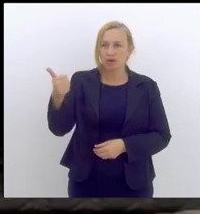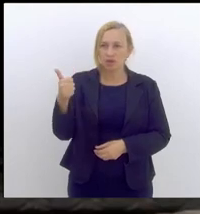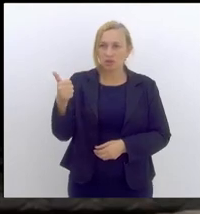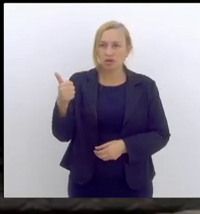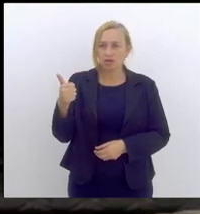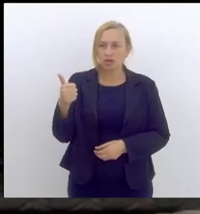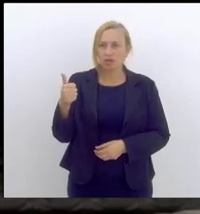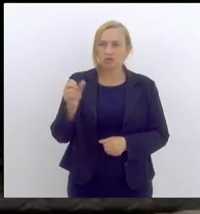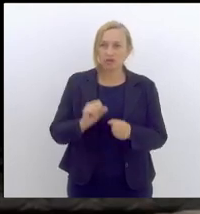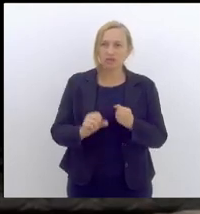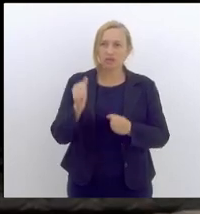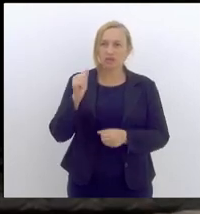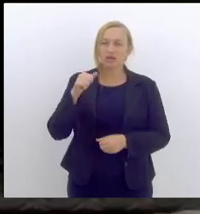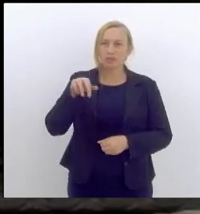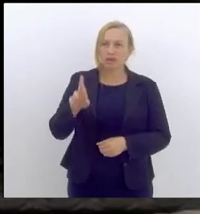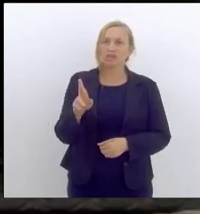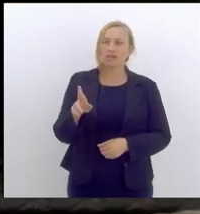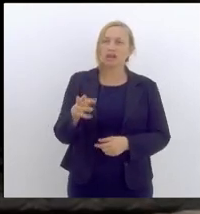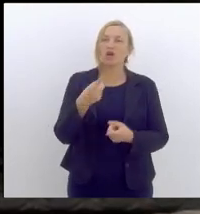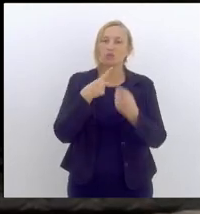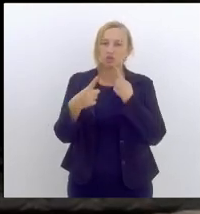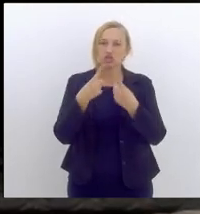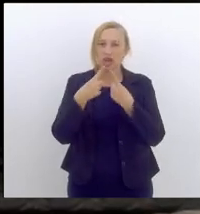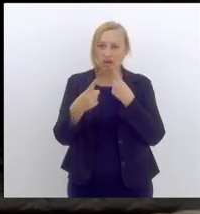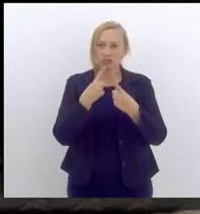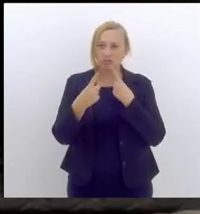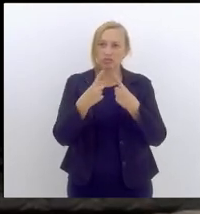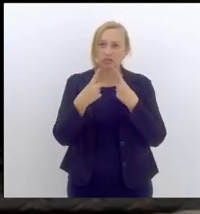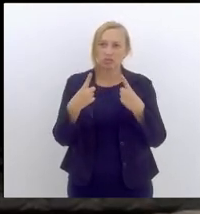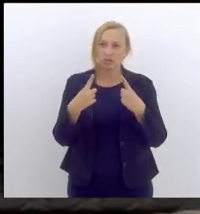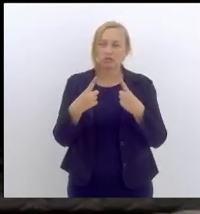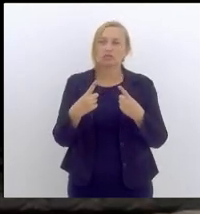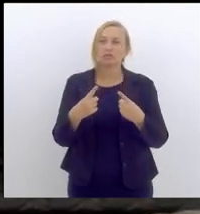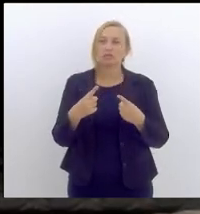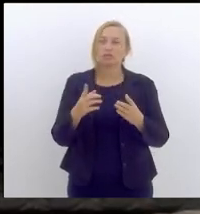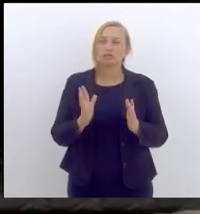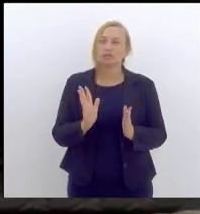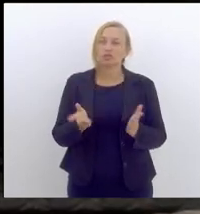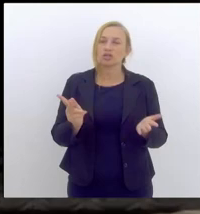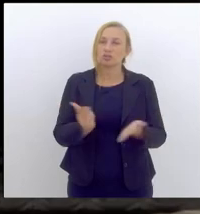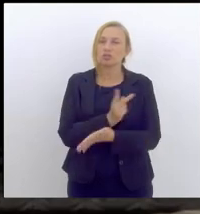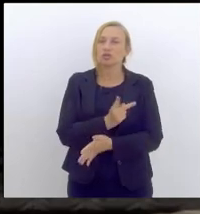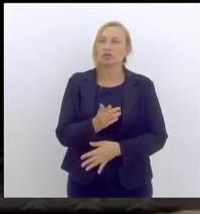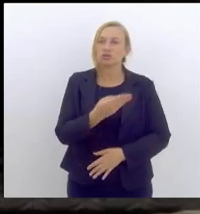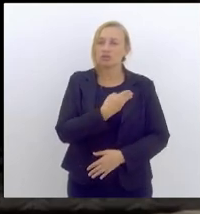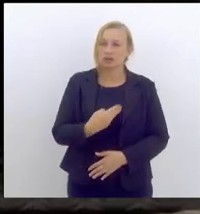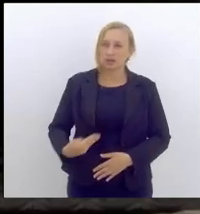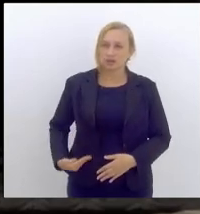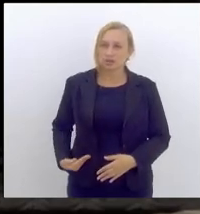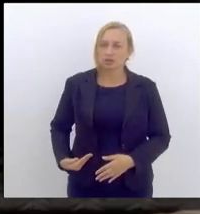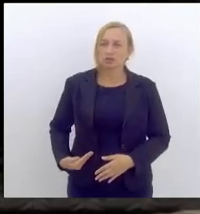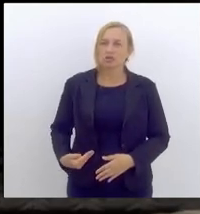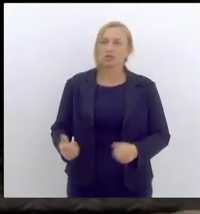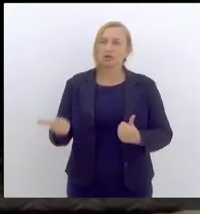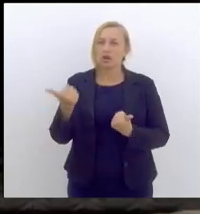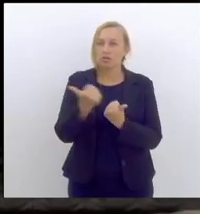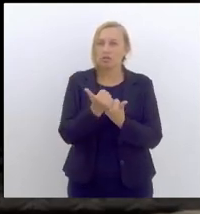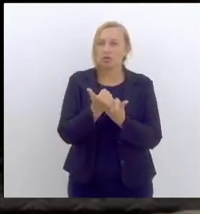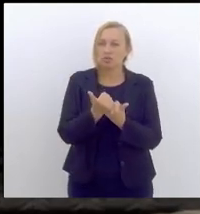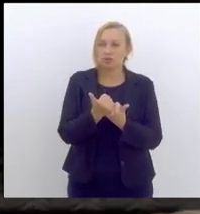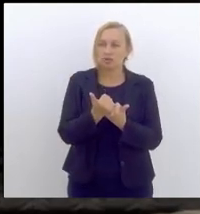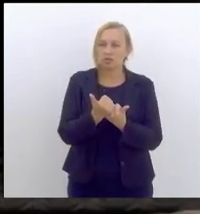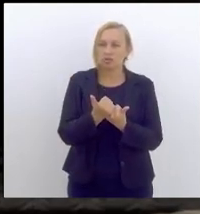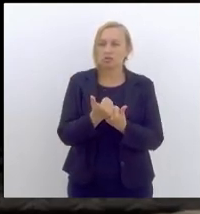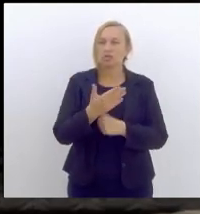deputado Rosenberg. O diálogo está estabelecido. Governador, conte com o meu apoio. Conte com o